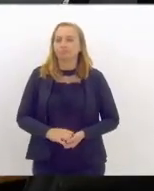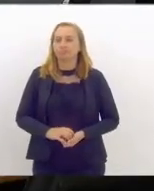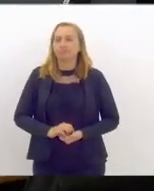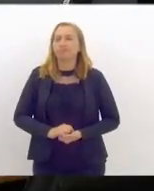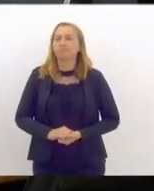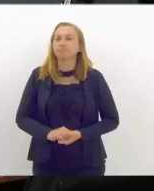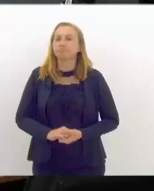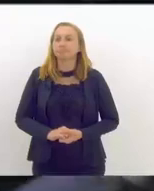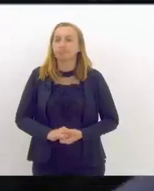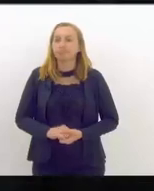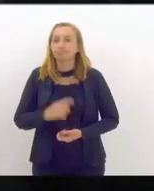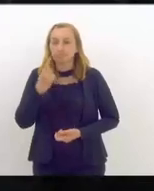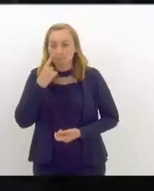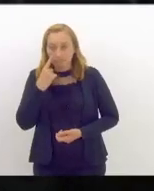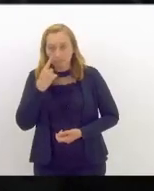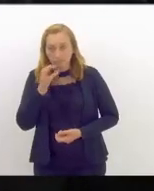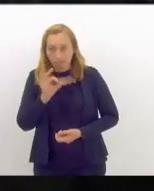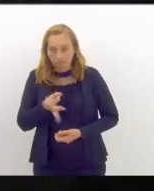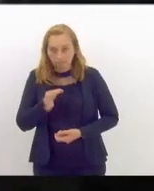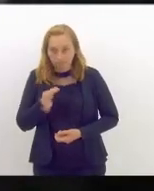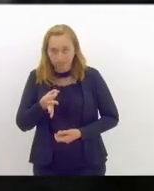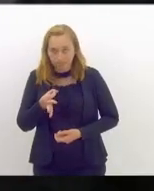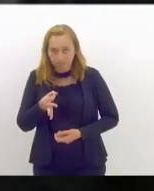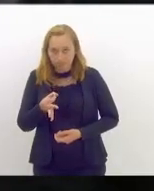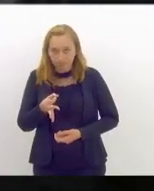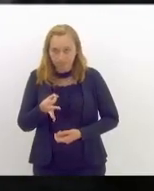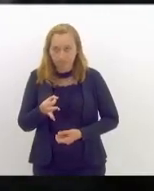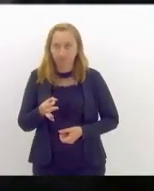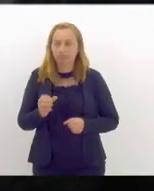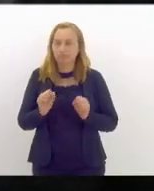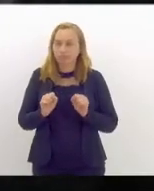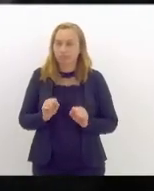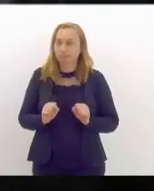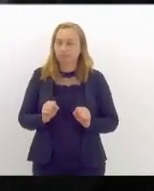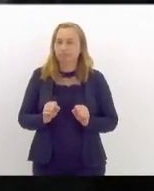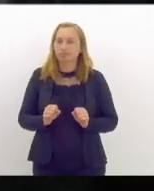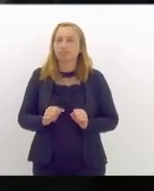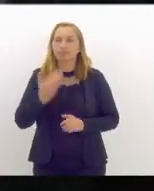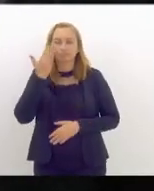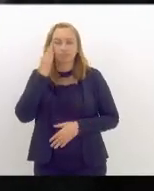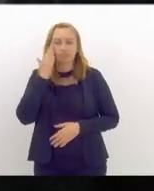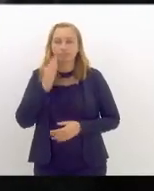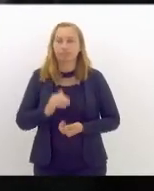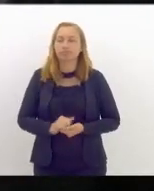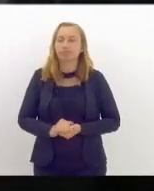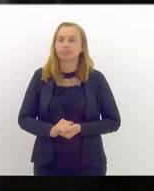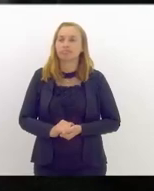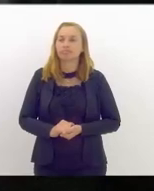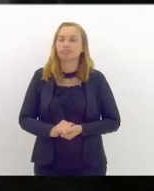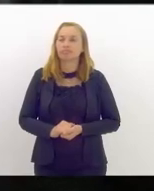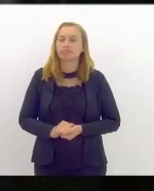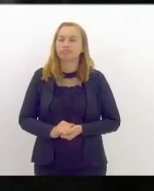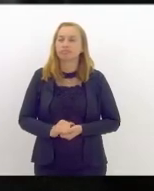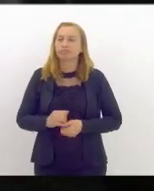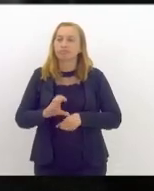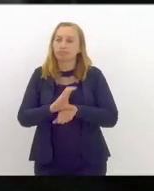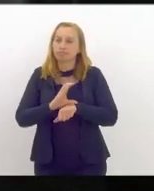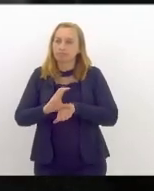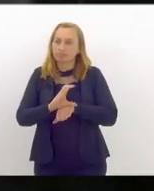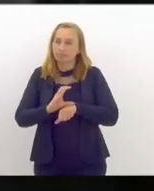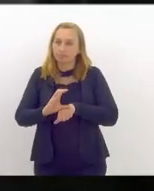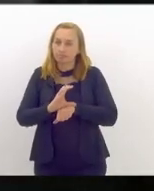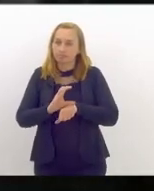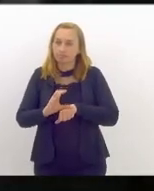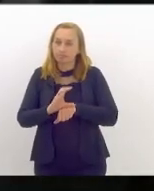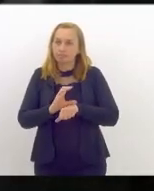ver se tá correto para que a gente possa fazer o entendimento pela constitucionalidade